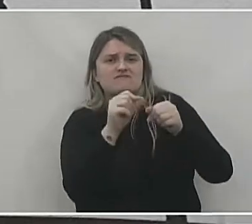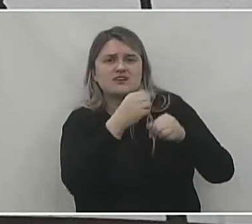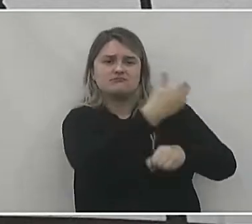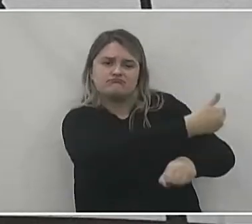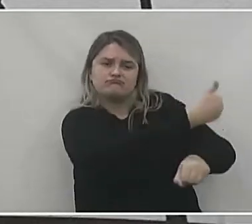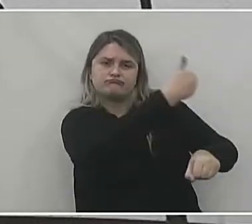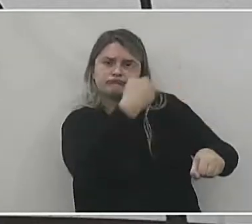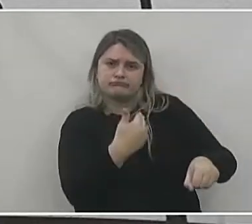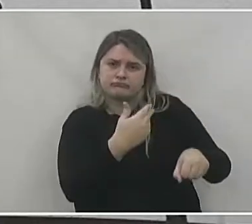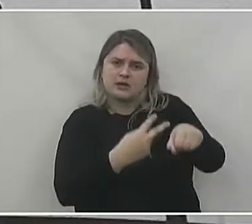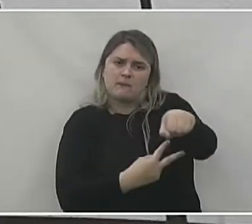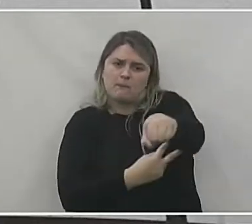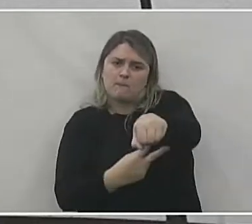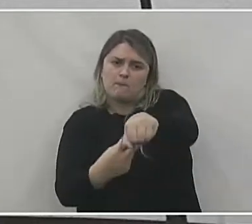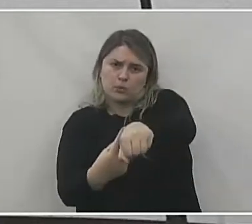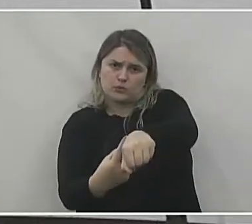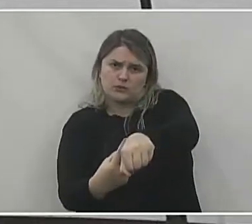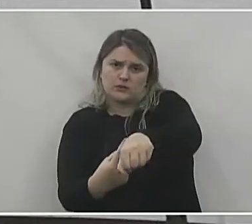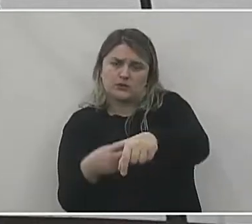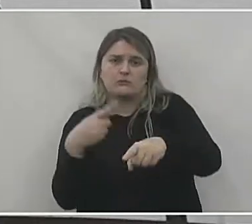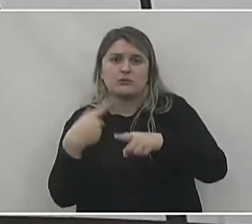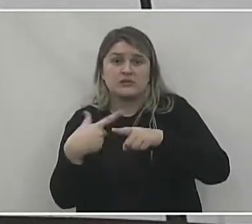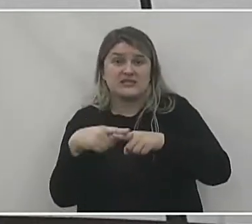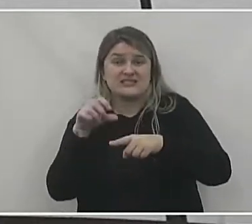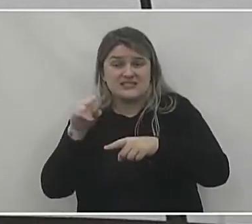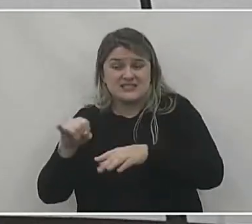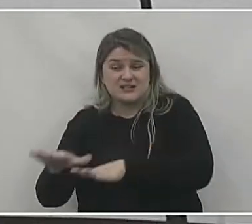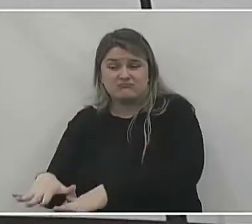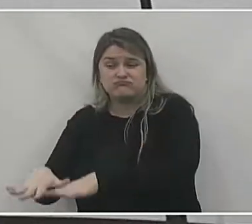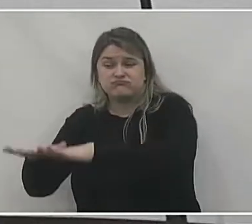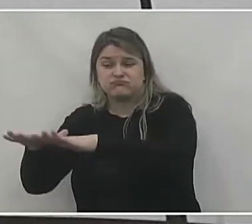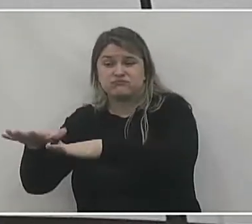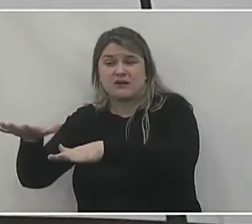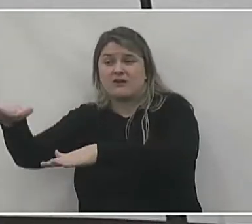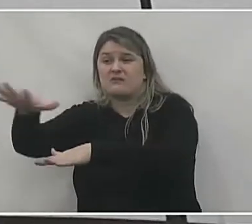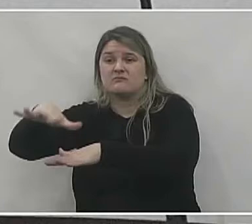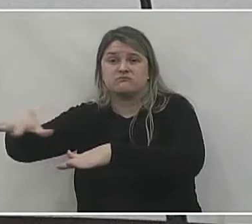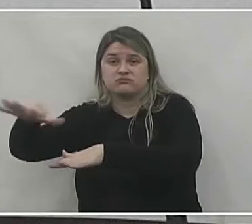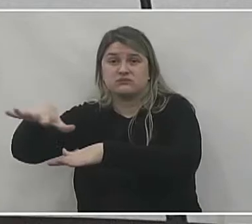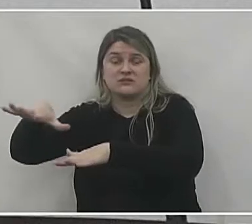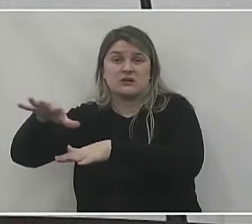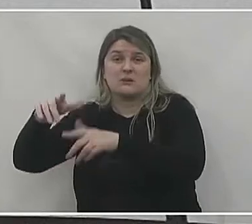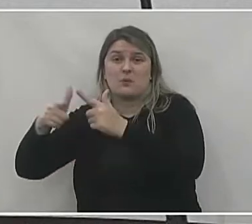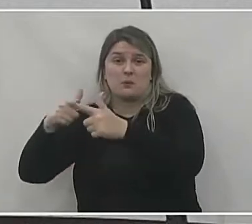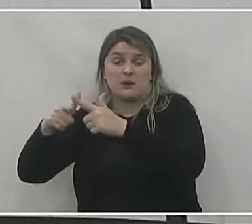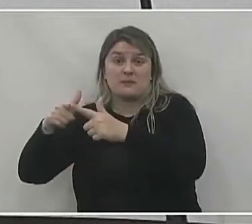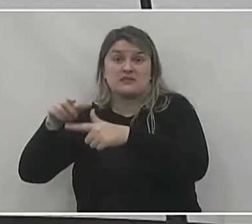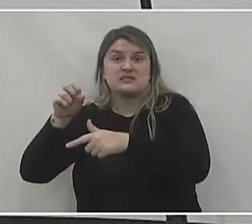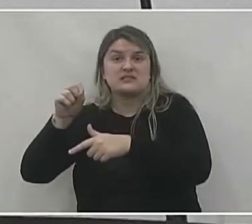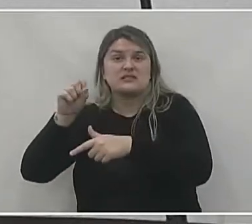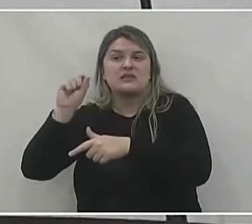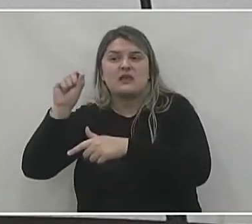ponte que vai tirar do isolamento São Cristóvão? Porque a pessoa que mora em São Cristóvão, ela praticamente